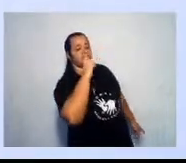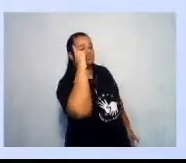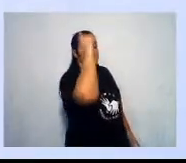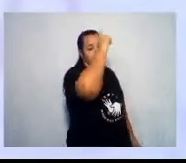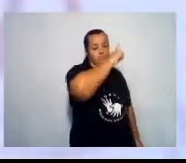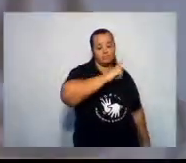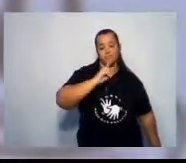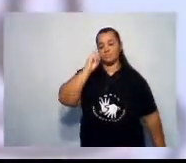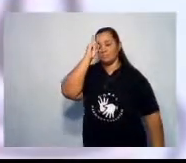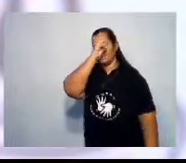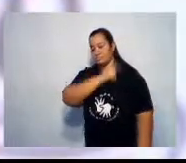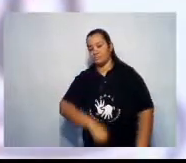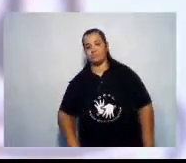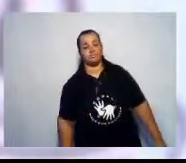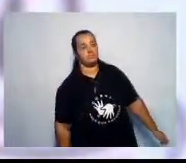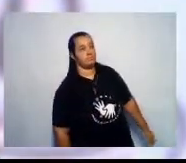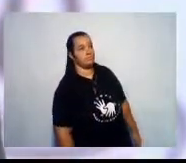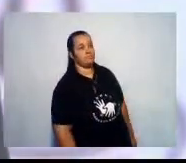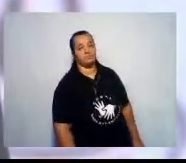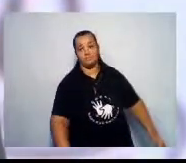de domingo.